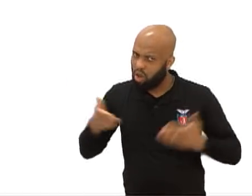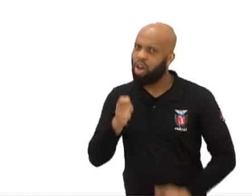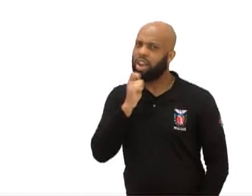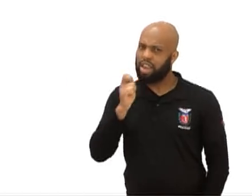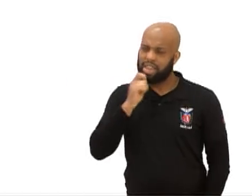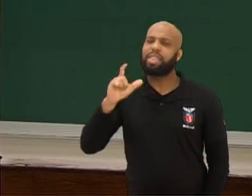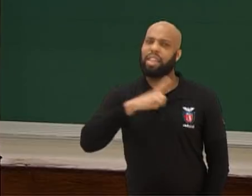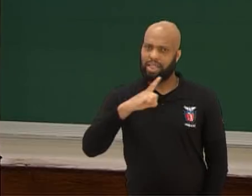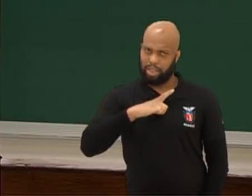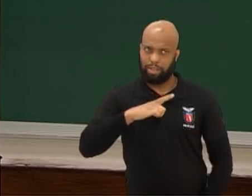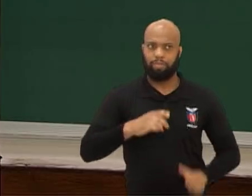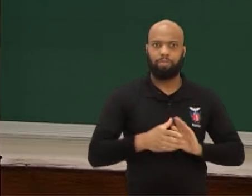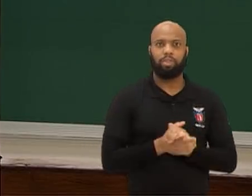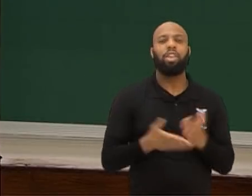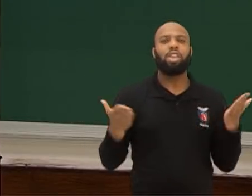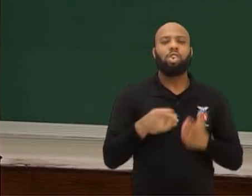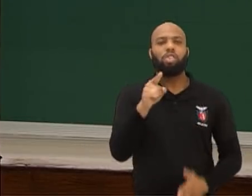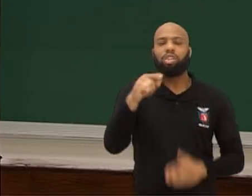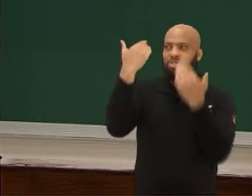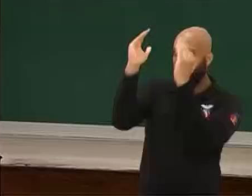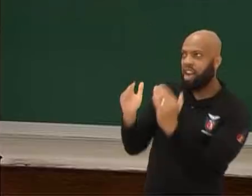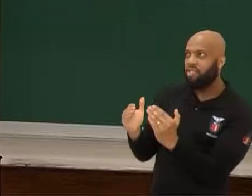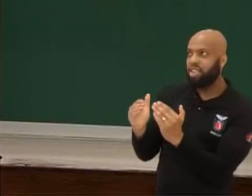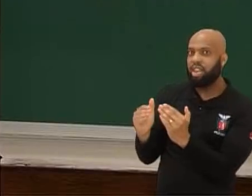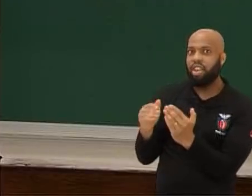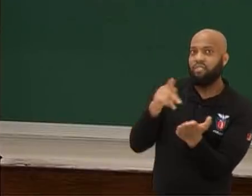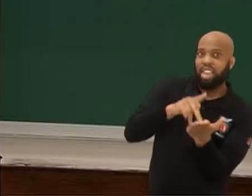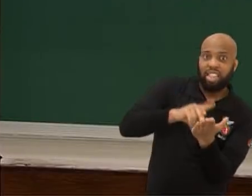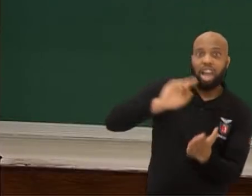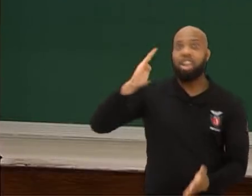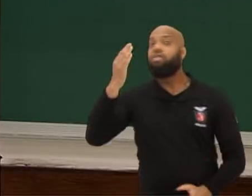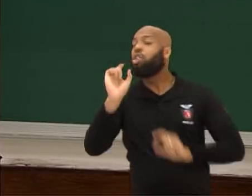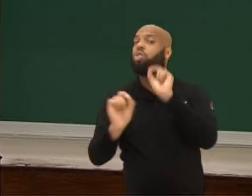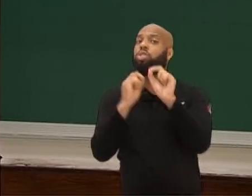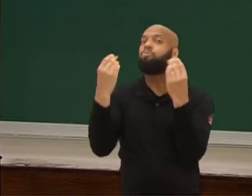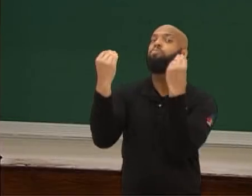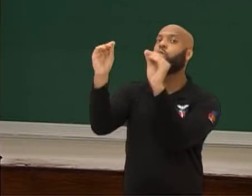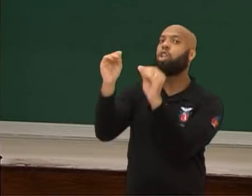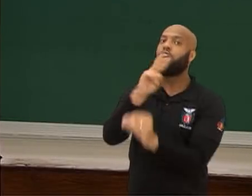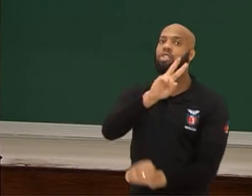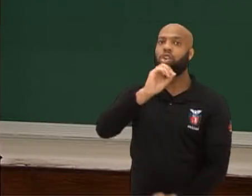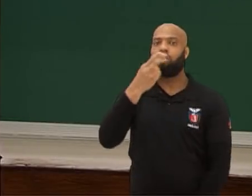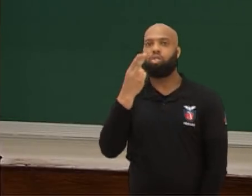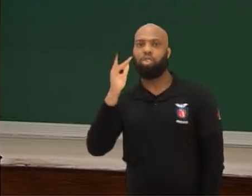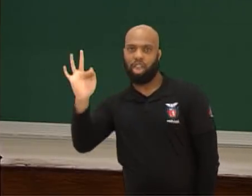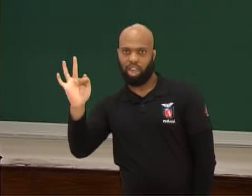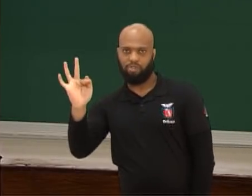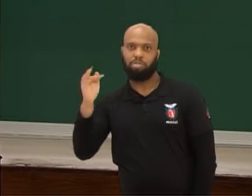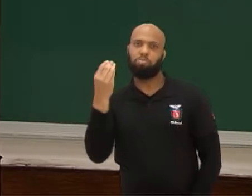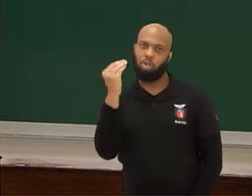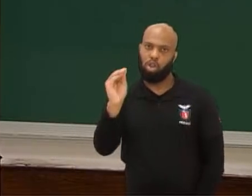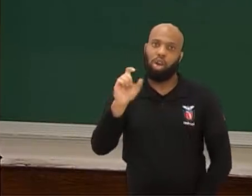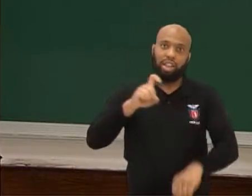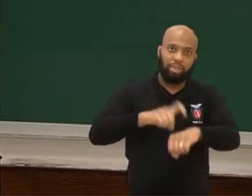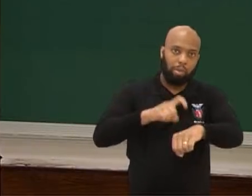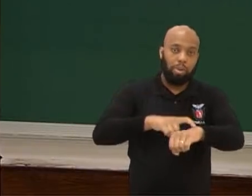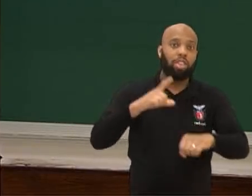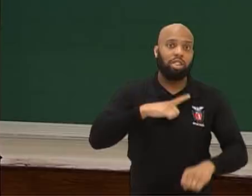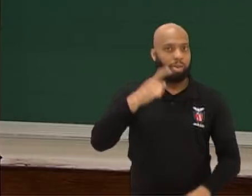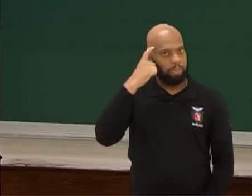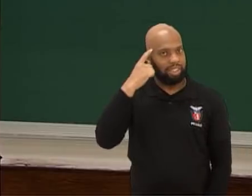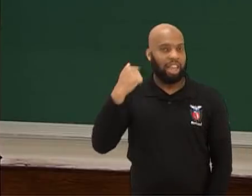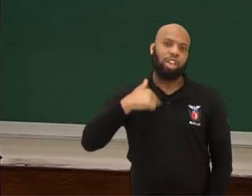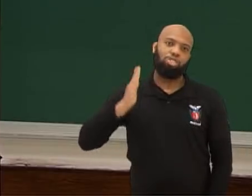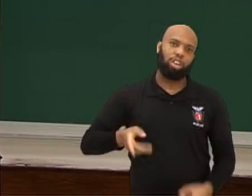dias atuais. Então, vocês vão avaliar se essas duas alternativas são verdadeiras ou falsas. Vocês têm alguns momentos para